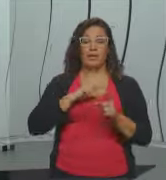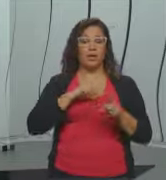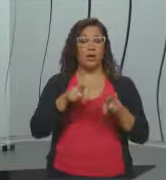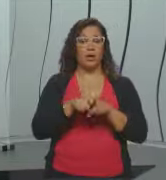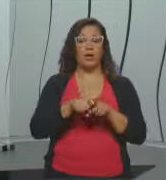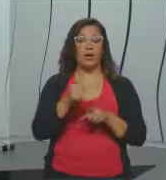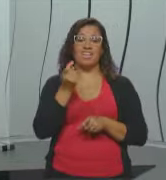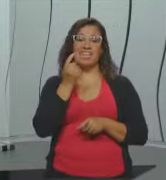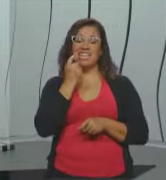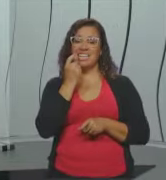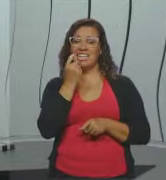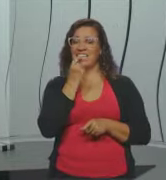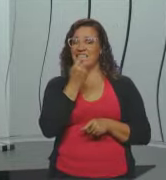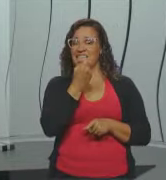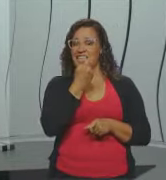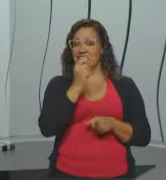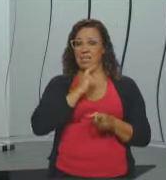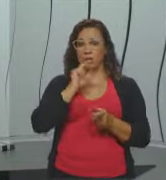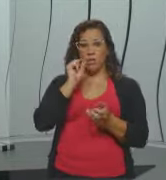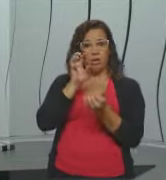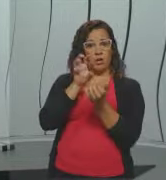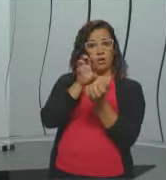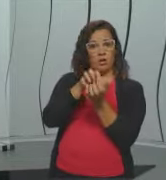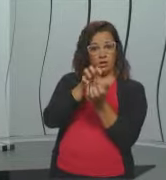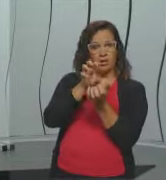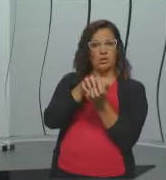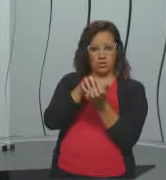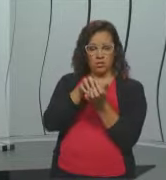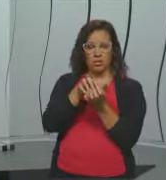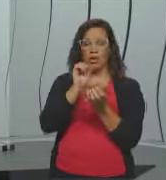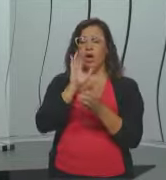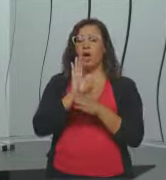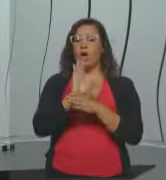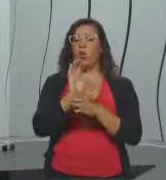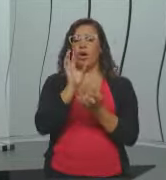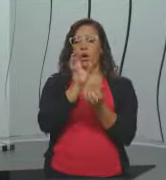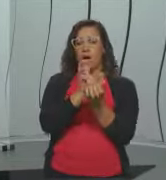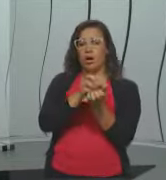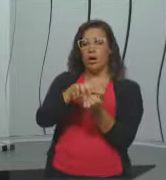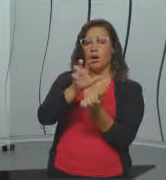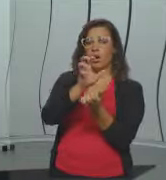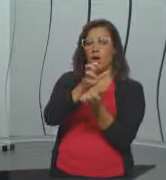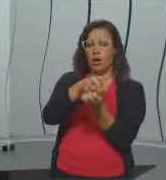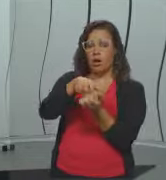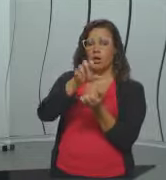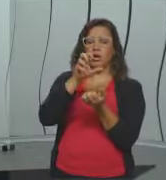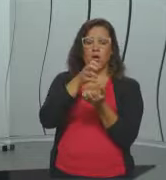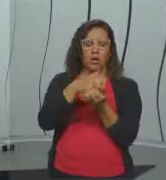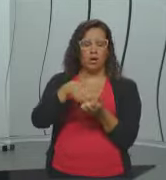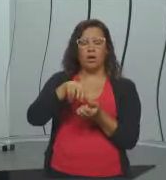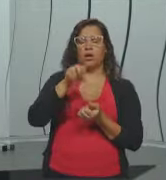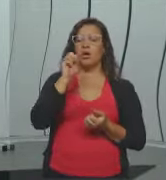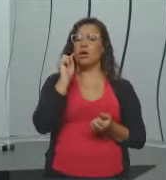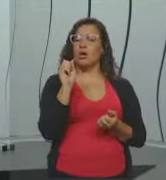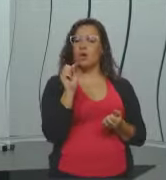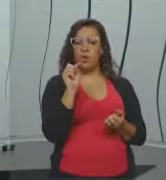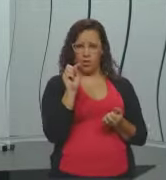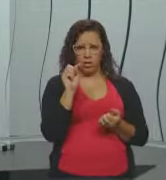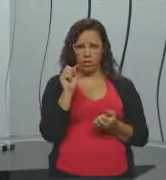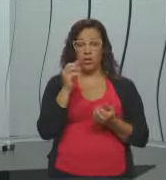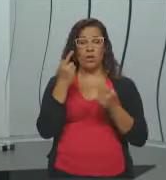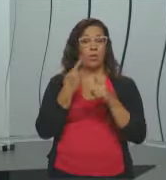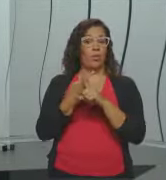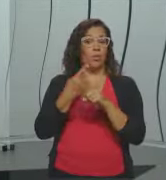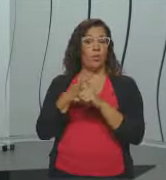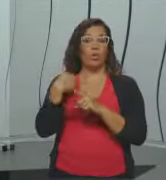dentes, que são responsáveis pelo que nós chamamos de digestão mecânica. A digestão mecânica, porque